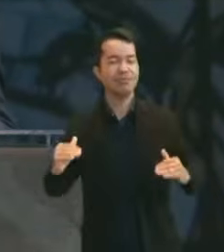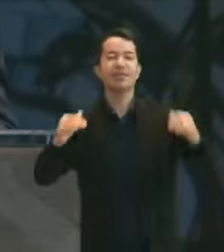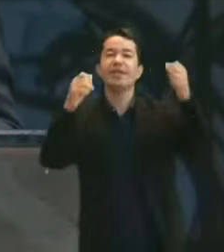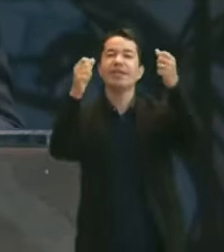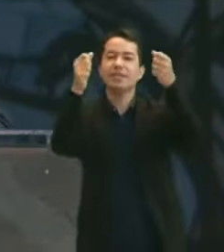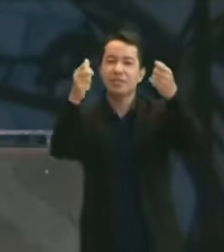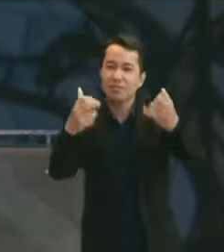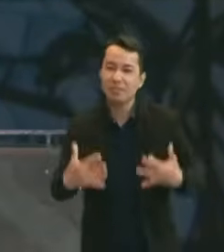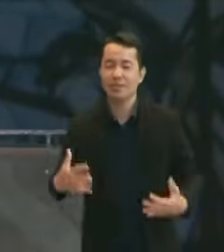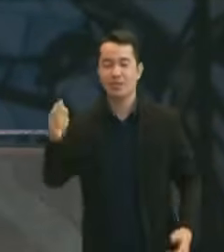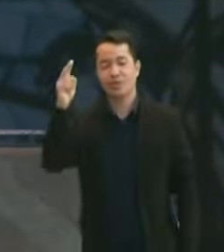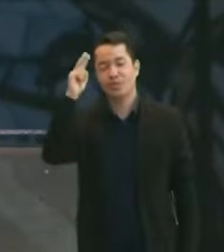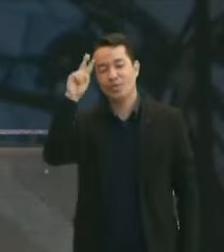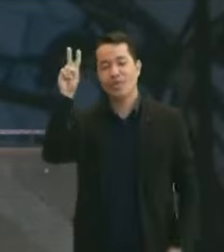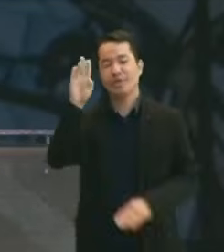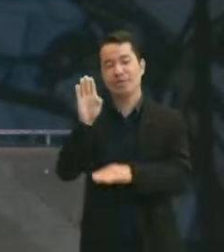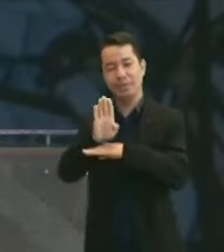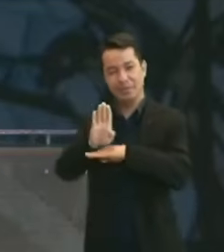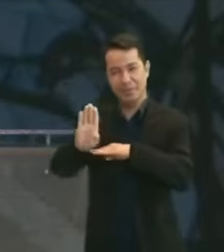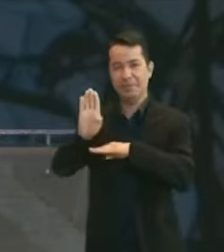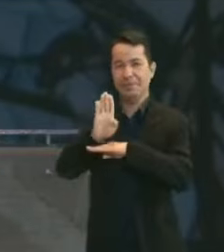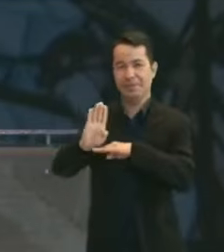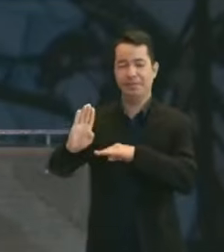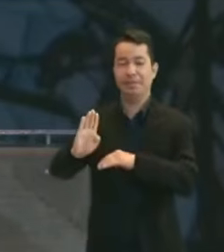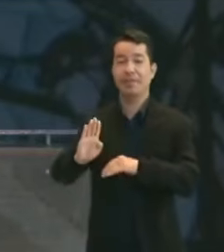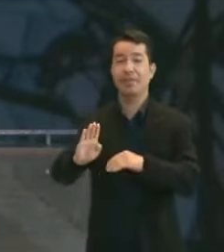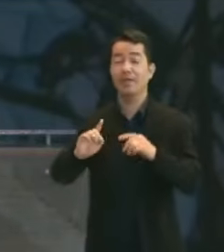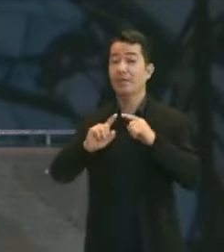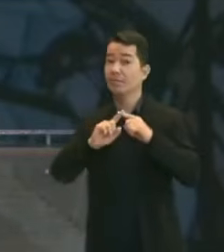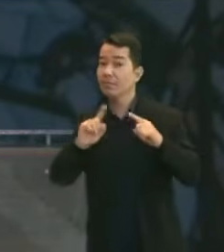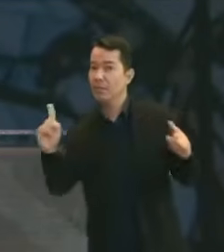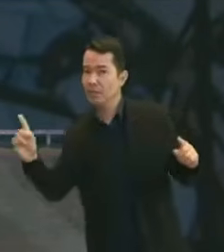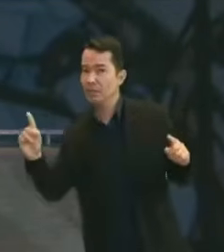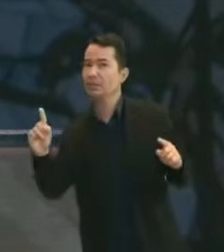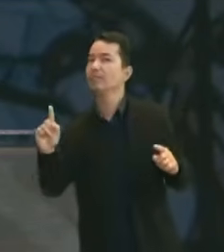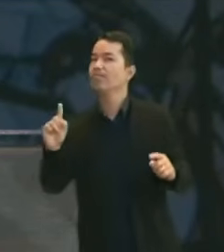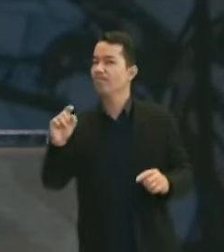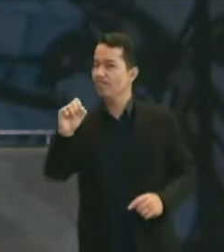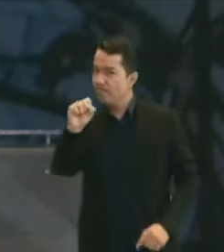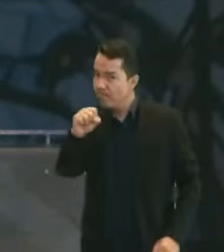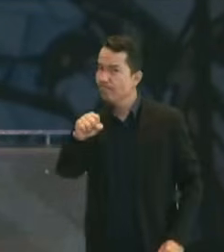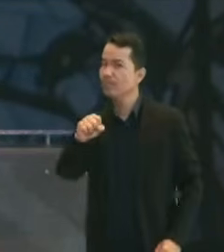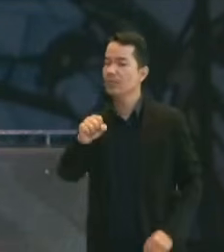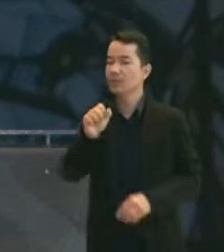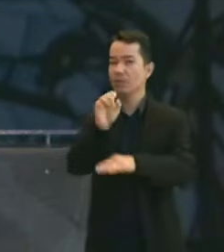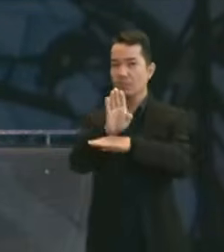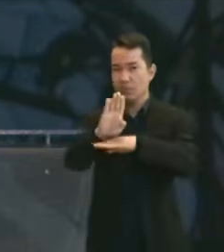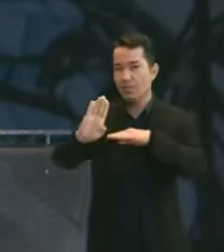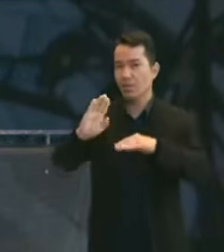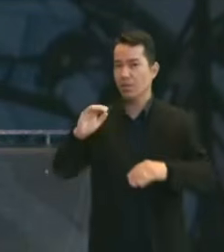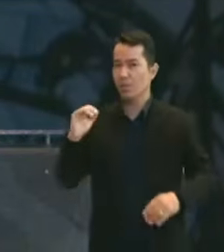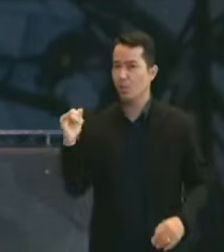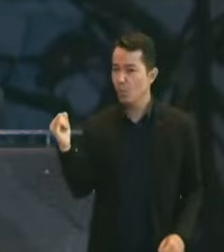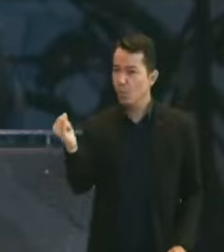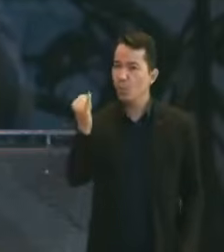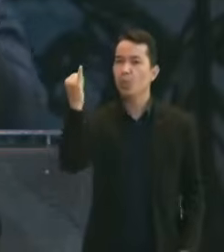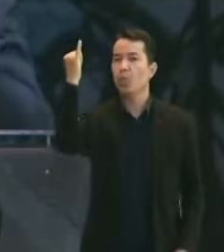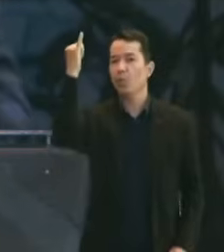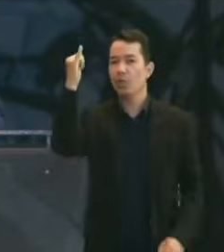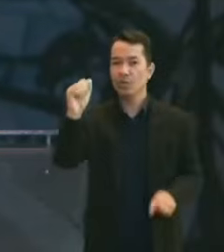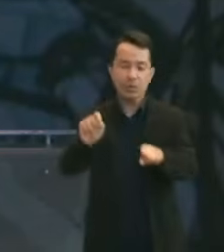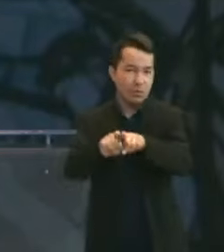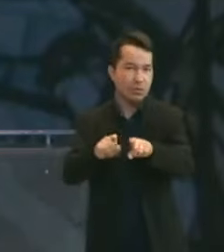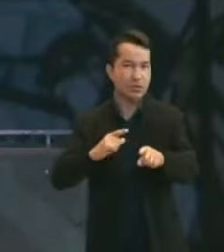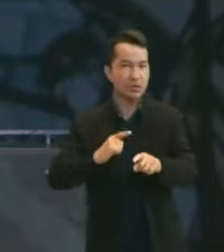manhã. Mas o fato é que Barnabé foi alguém extremamente usado por Deus para a escrita do